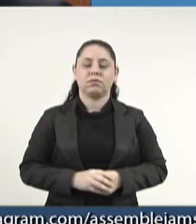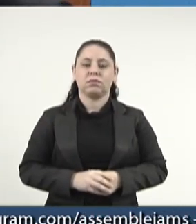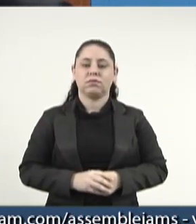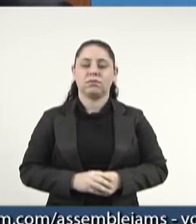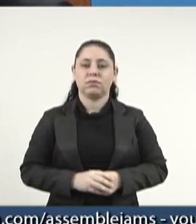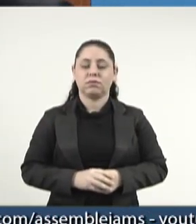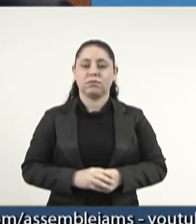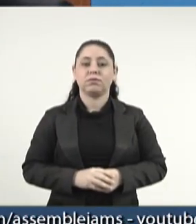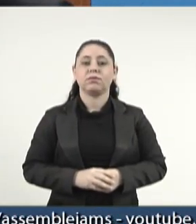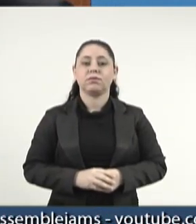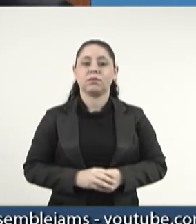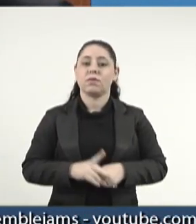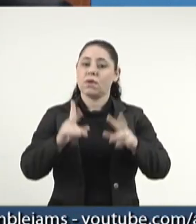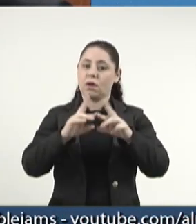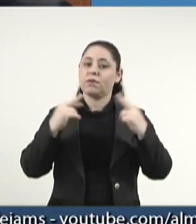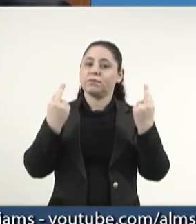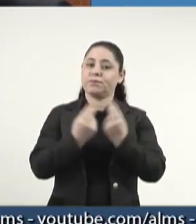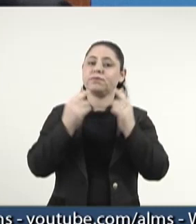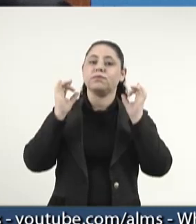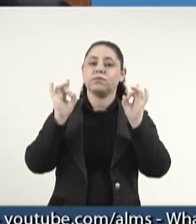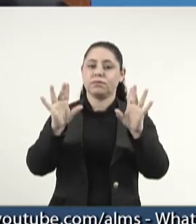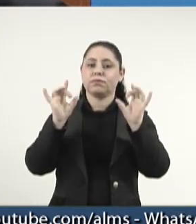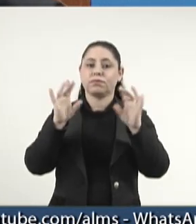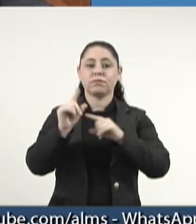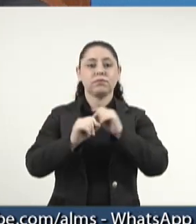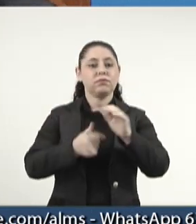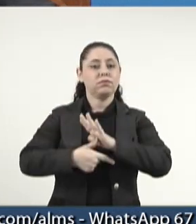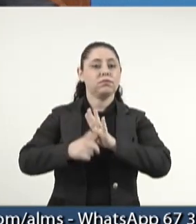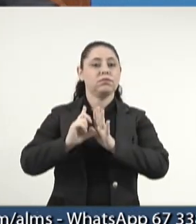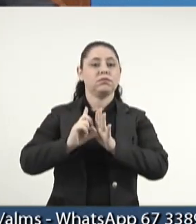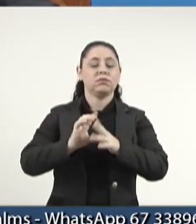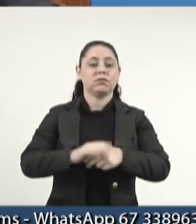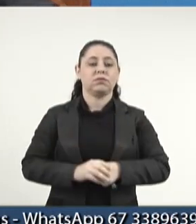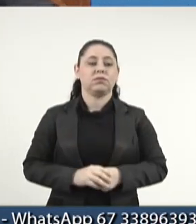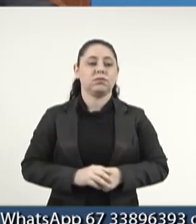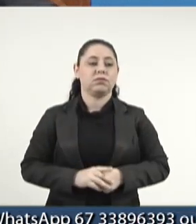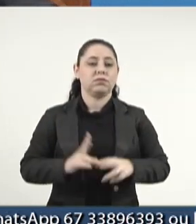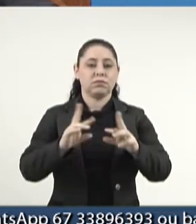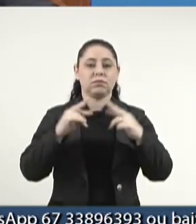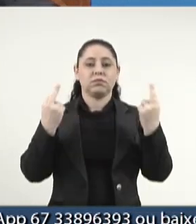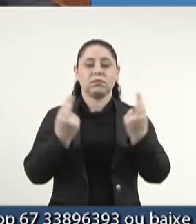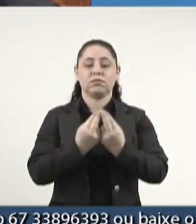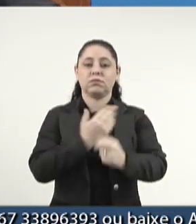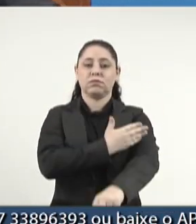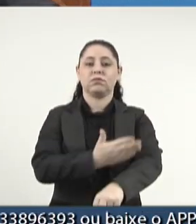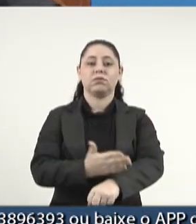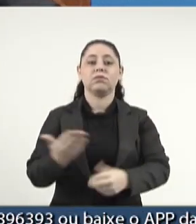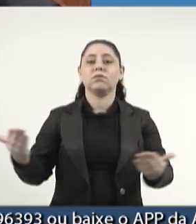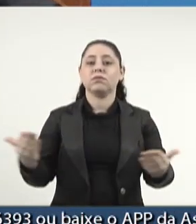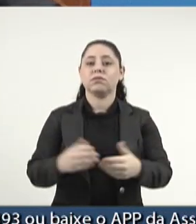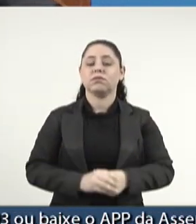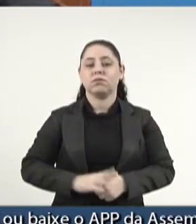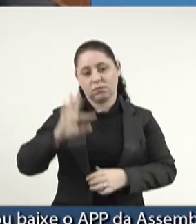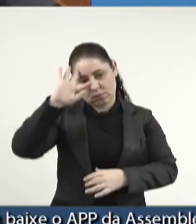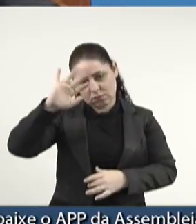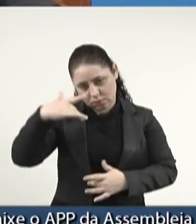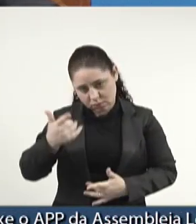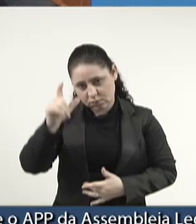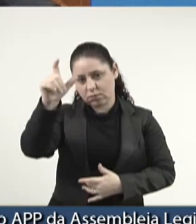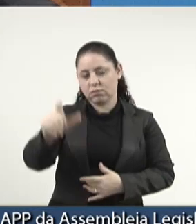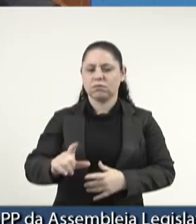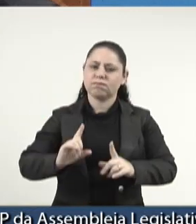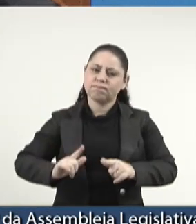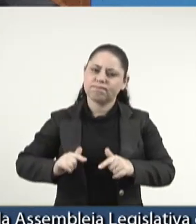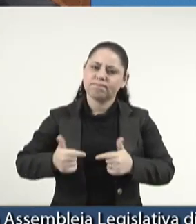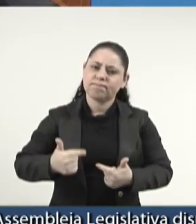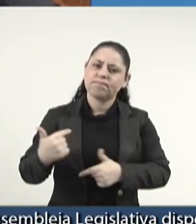a sessão solene que antecede essa sessão ordinária, onde homenageamos pessoas que